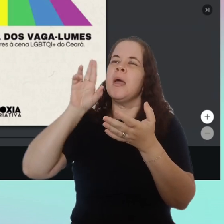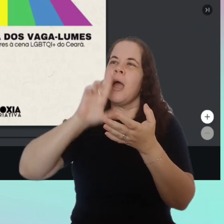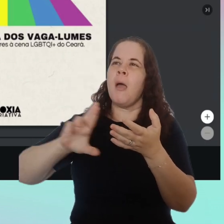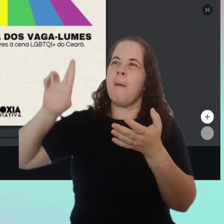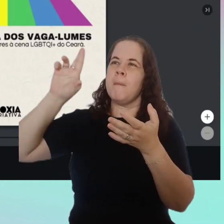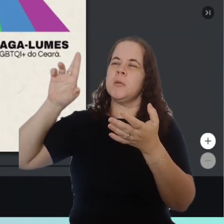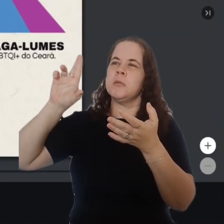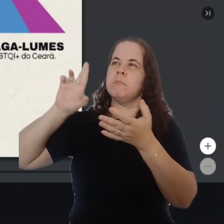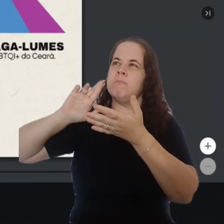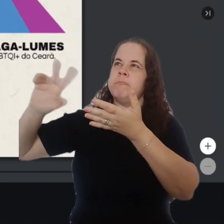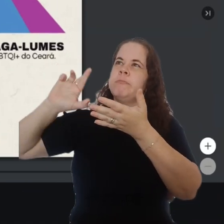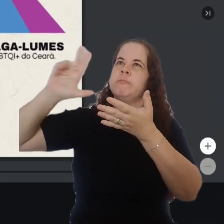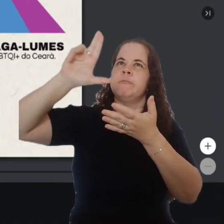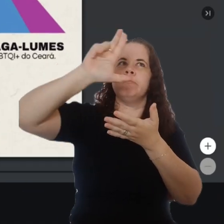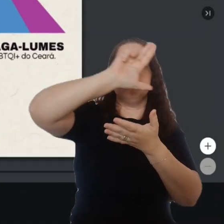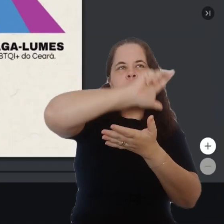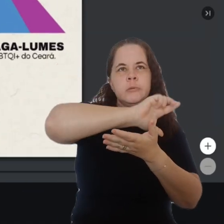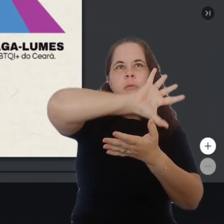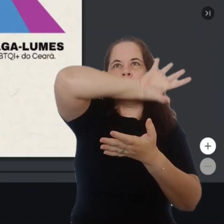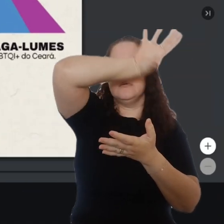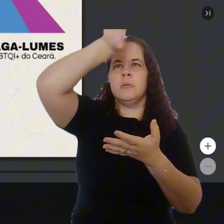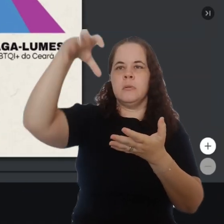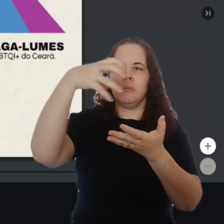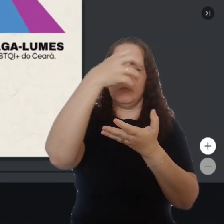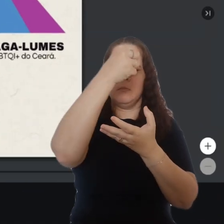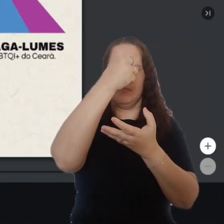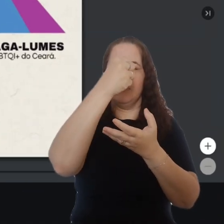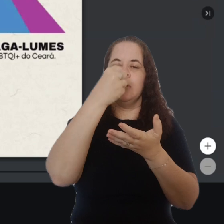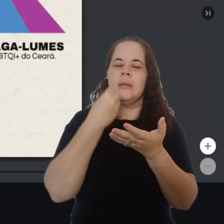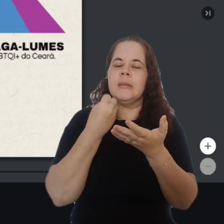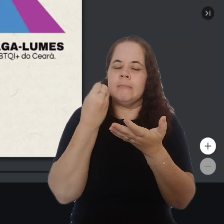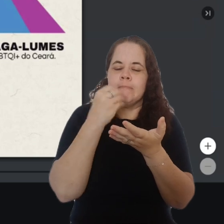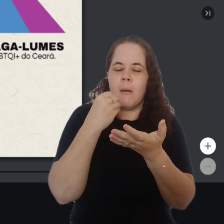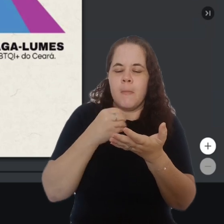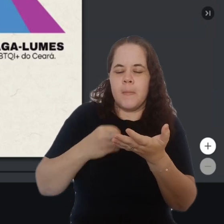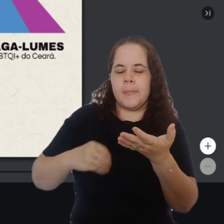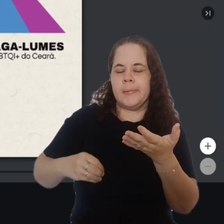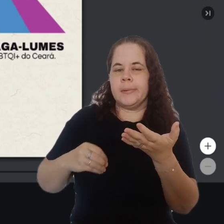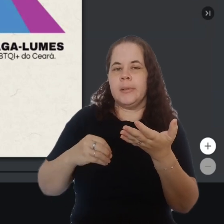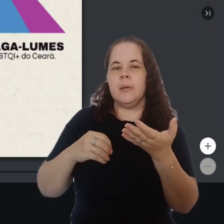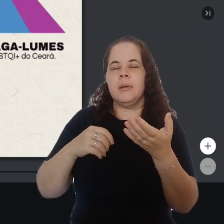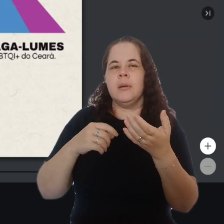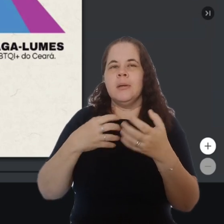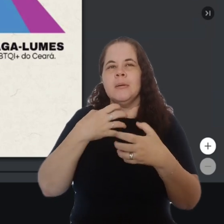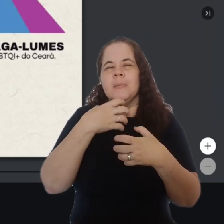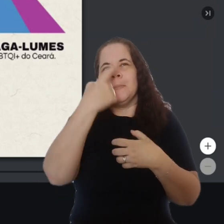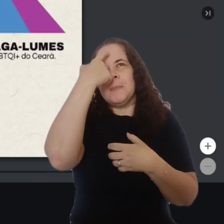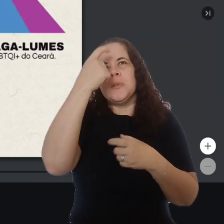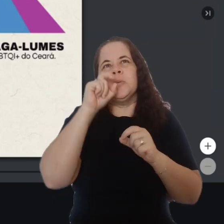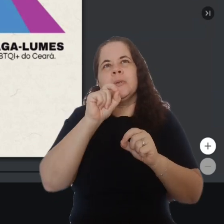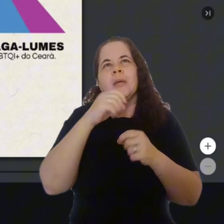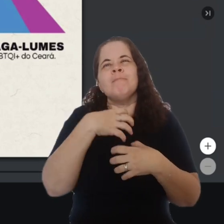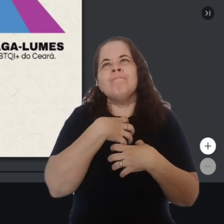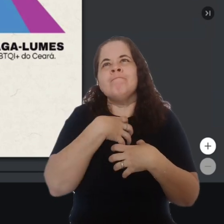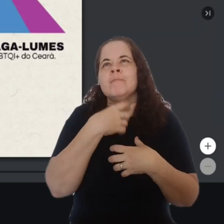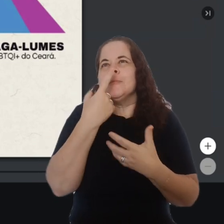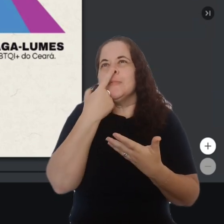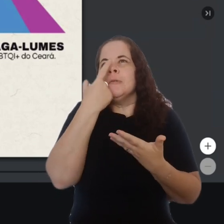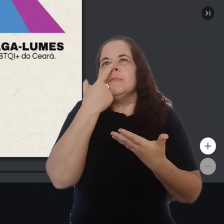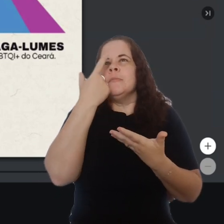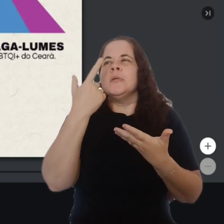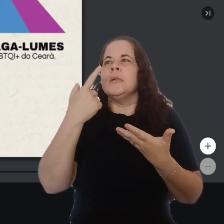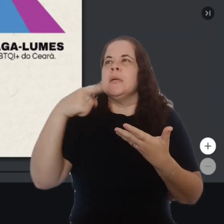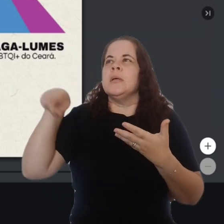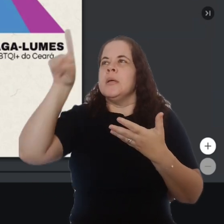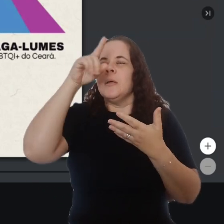mais plural possível, né, Axel? Onde a Sim. gente também tivesse afinidade com as pessoas que estão participando